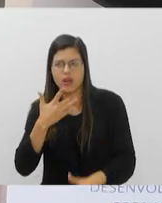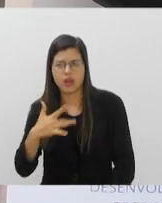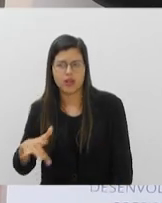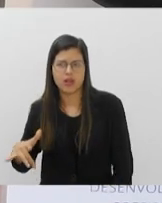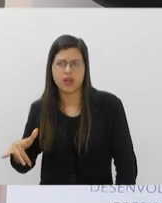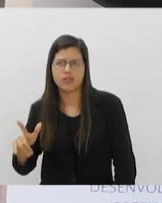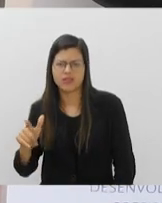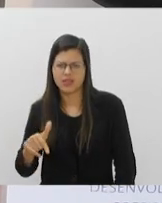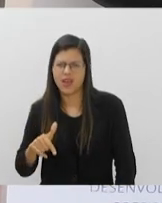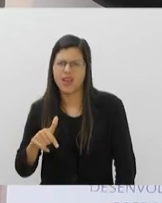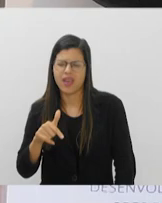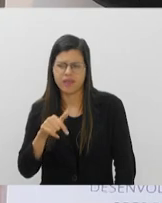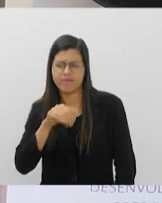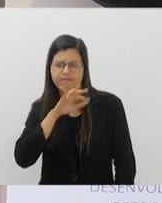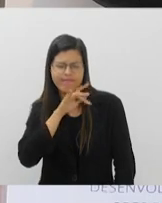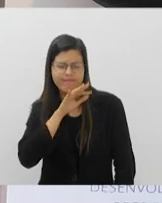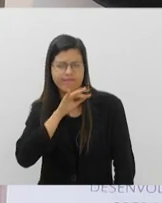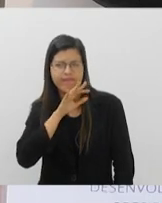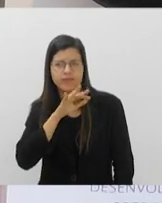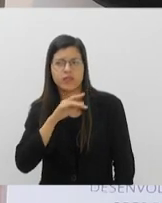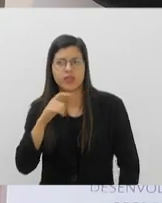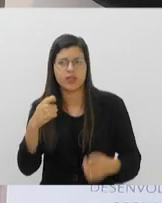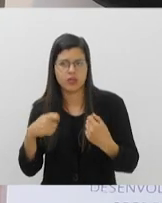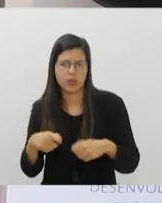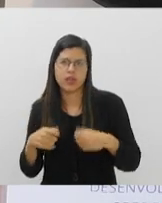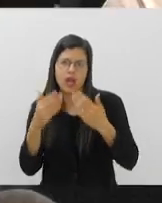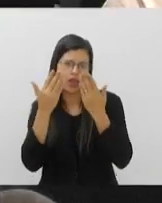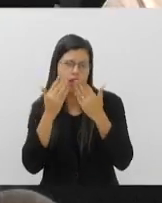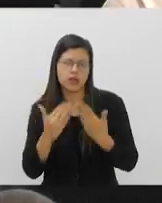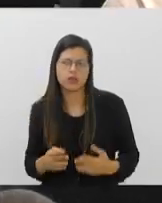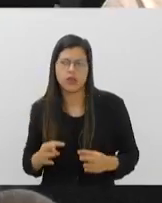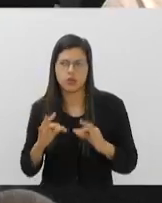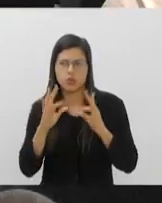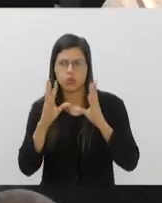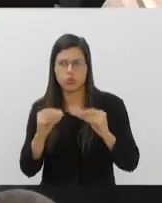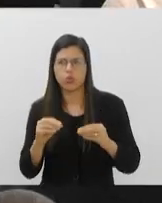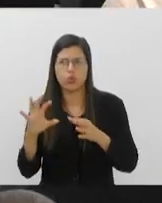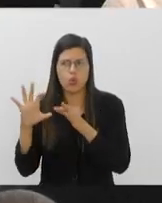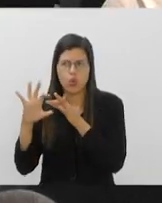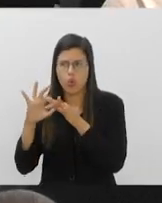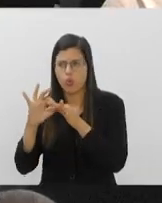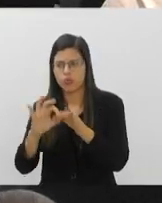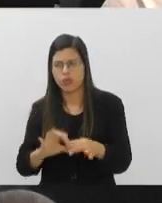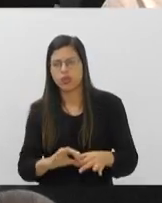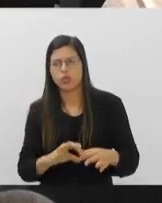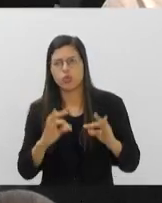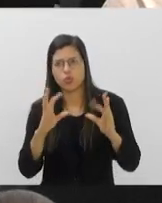é mas a gente tem que ver rever tudo né rever o contexto